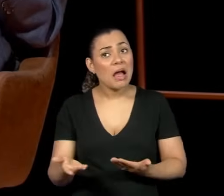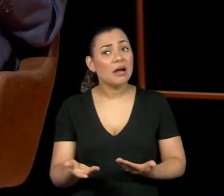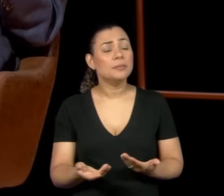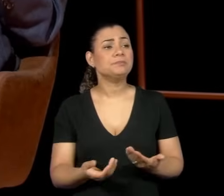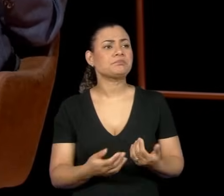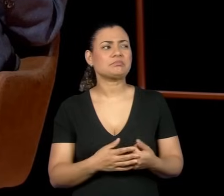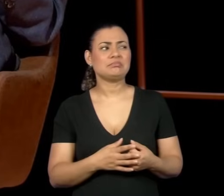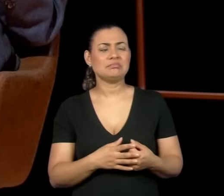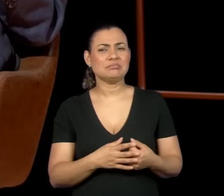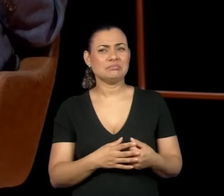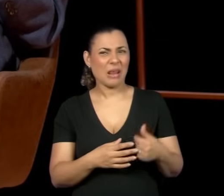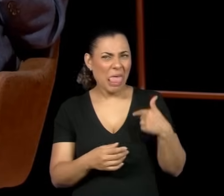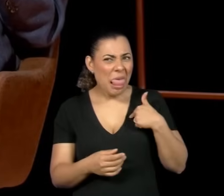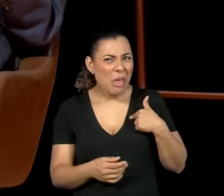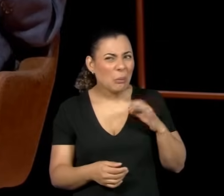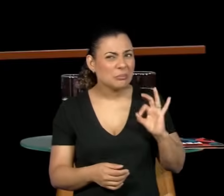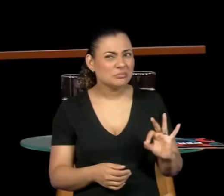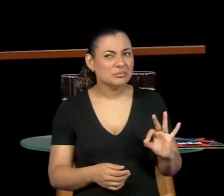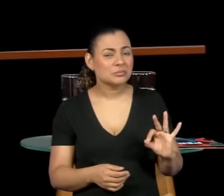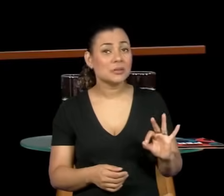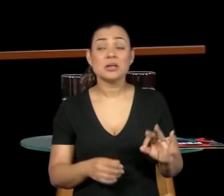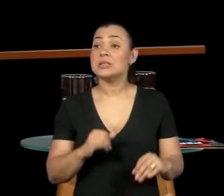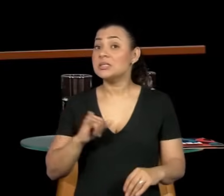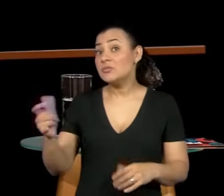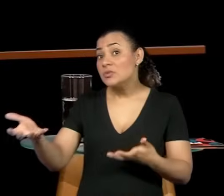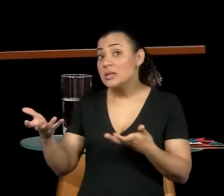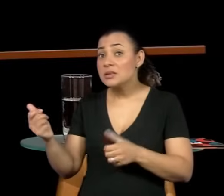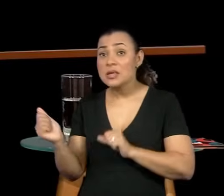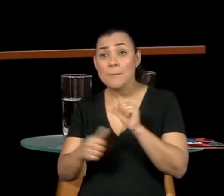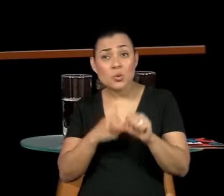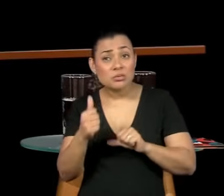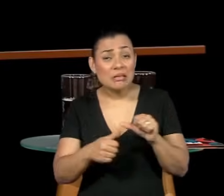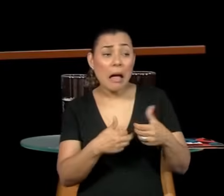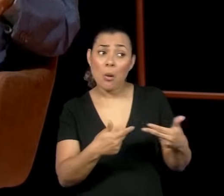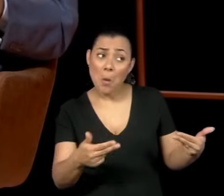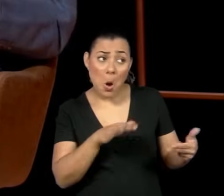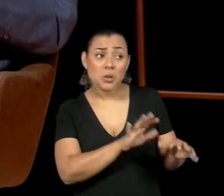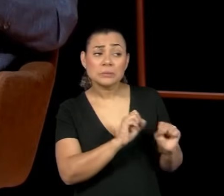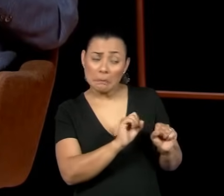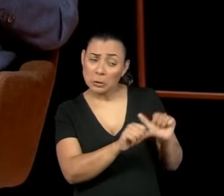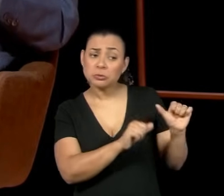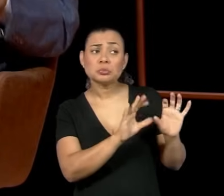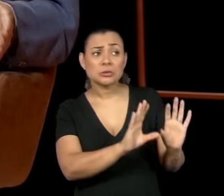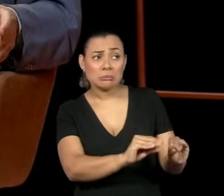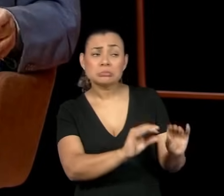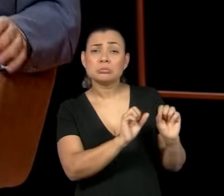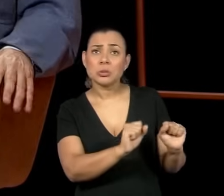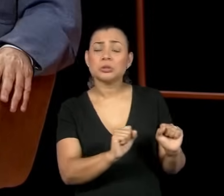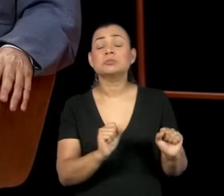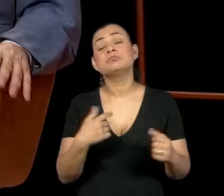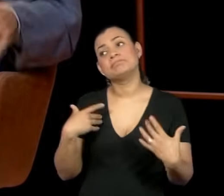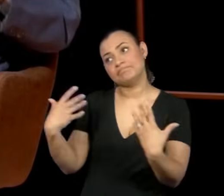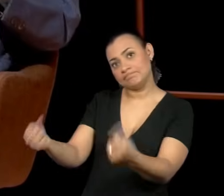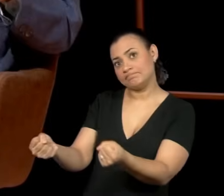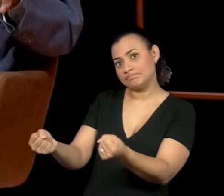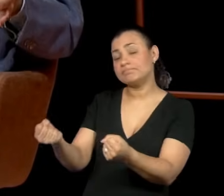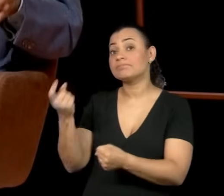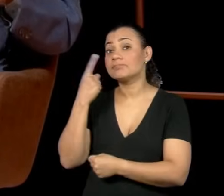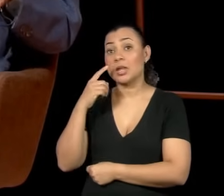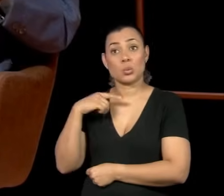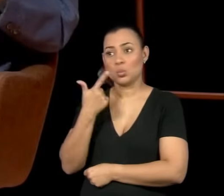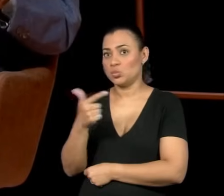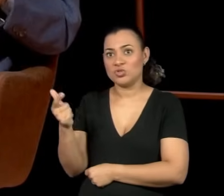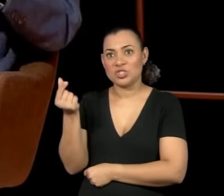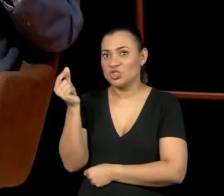show e se você quiser modificar, você modifica. Aí eu falei, então vamos com o diretor. Eu não tinha